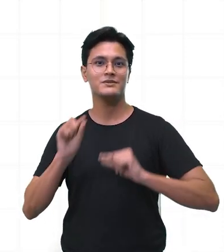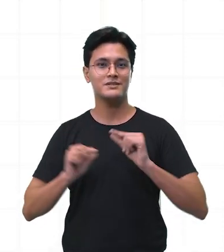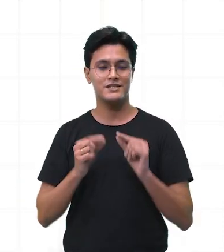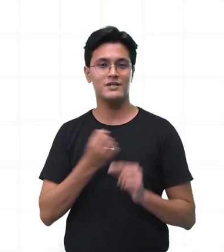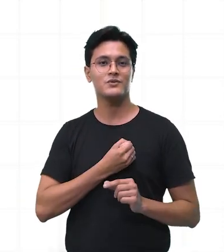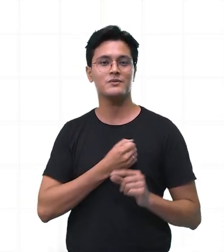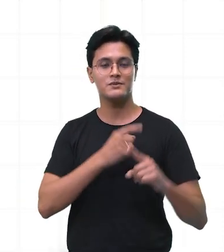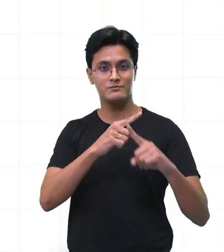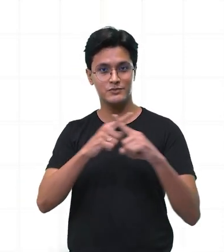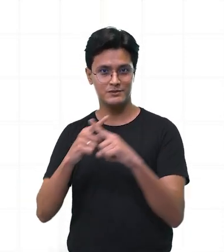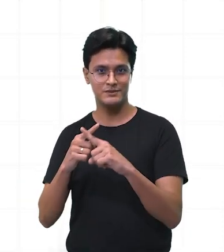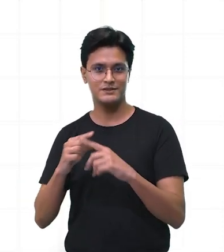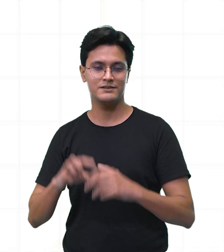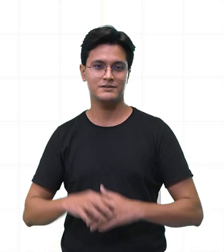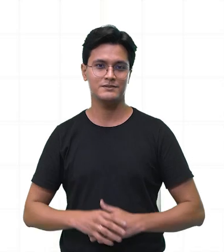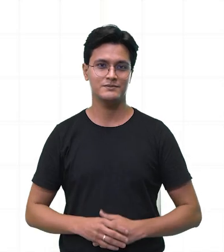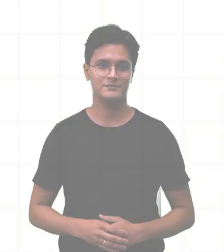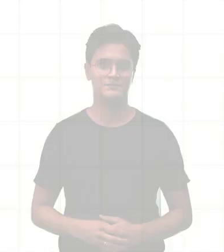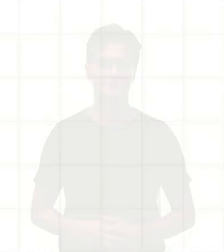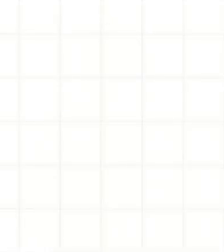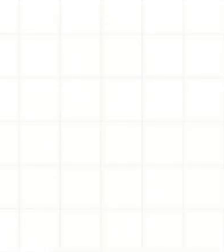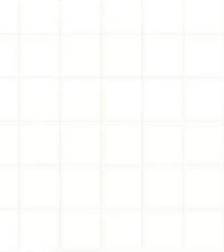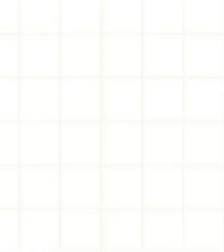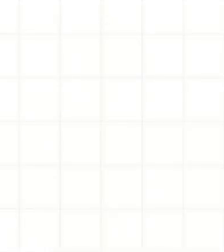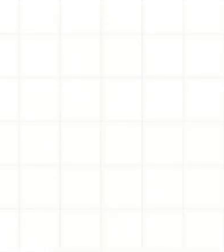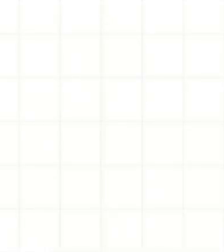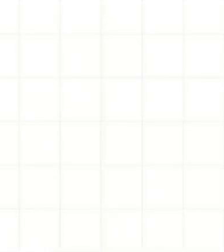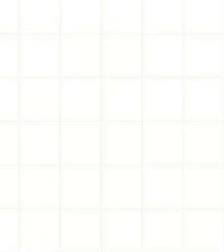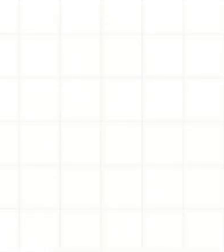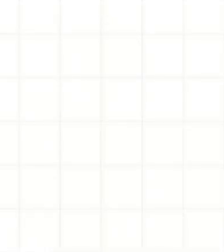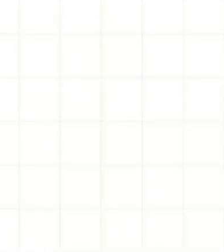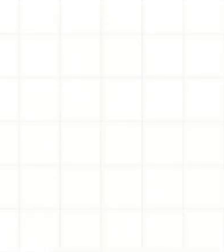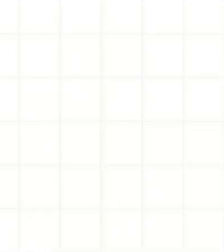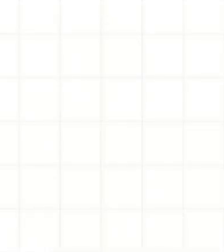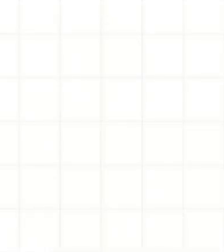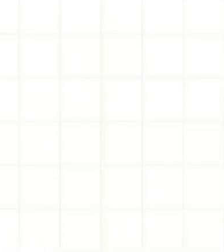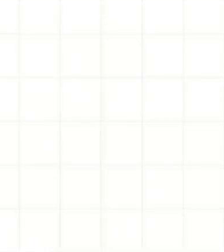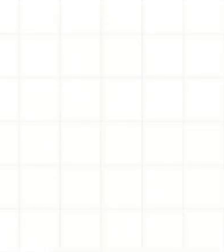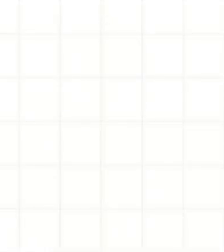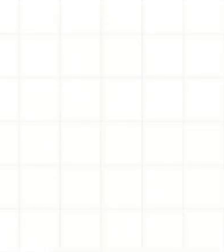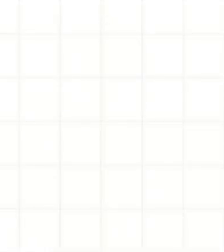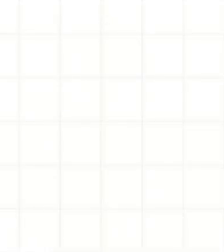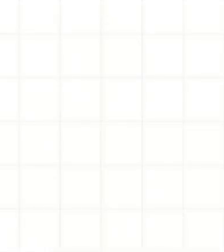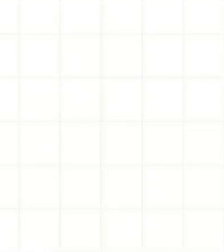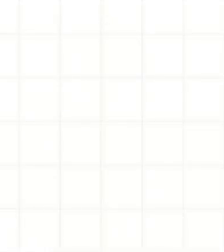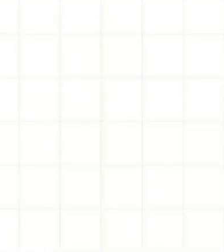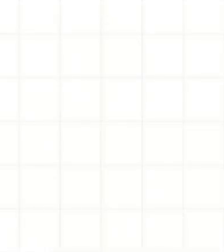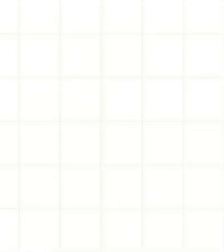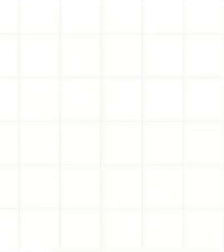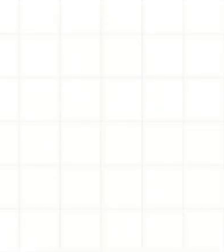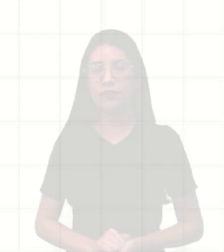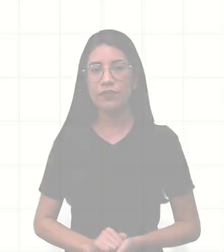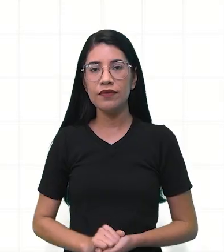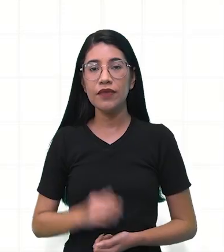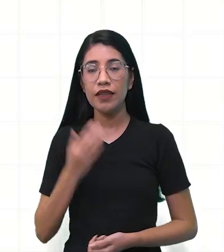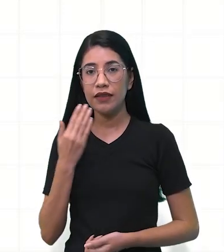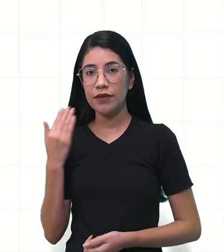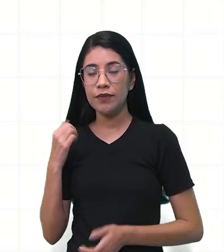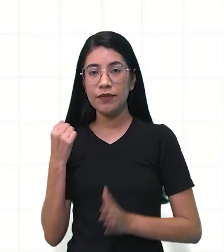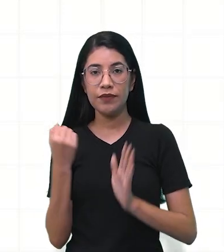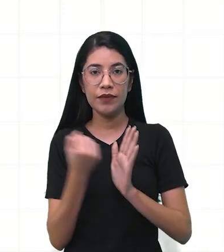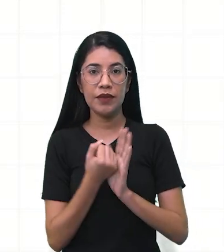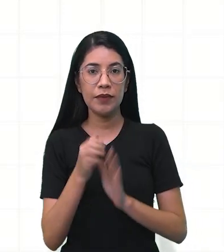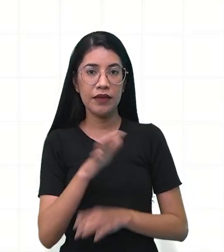está multiplicando, tá certo? Então tá aí, ó, em símbolos matemáticos, 5 mais 3x,